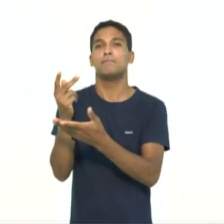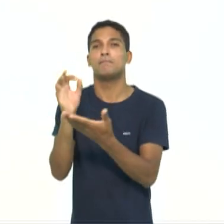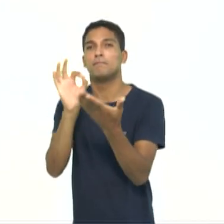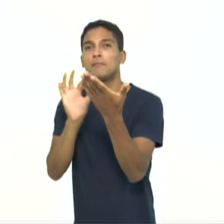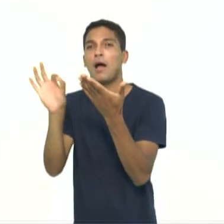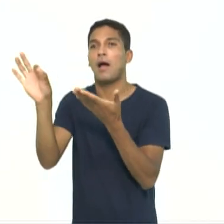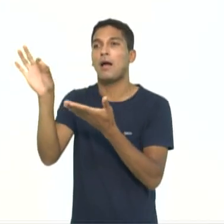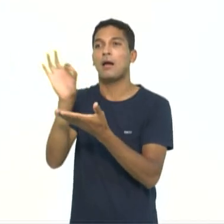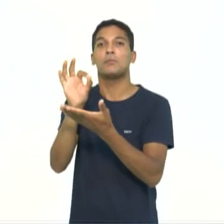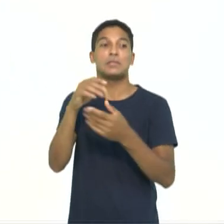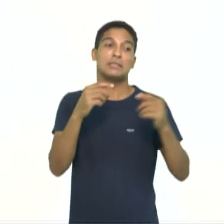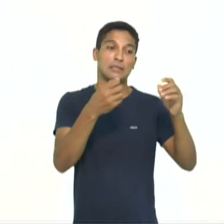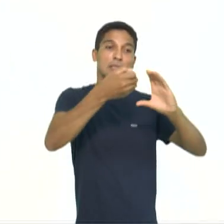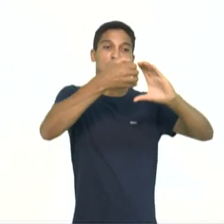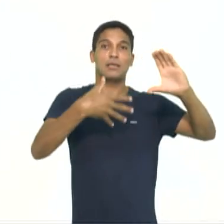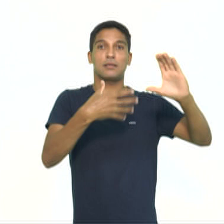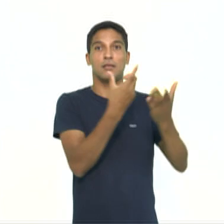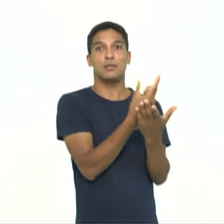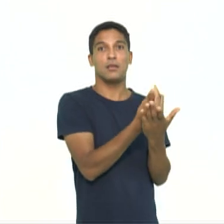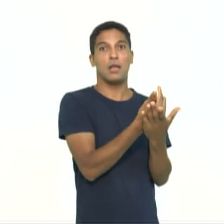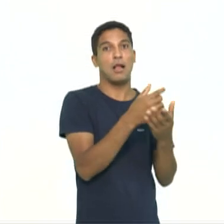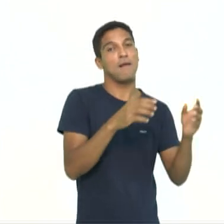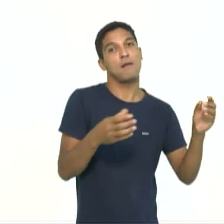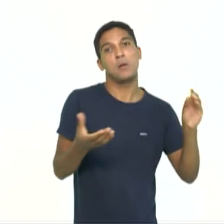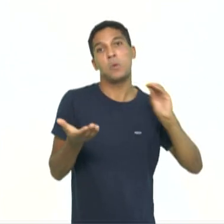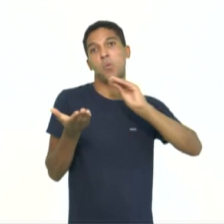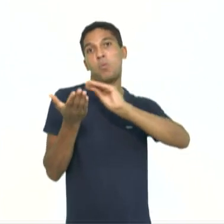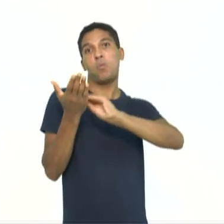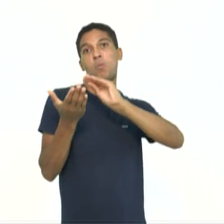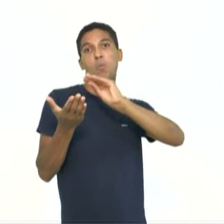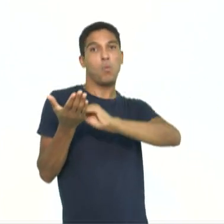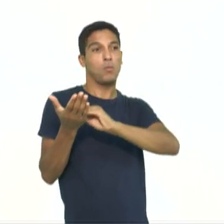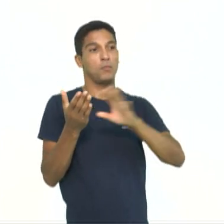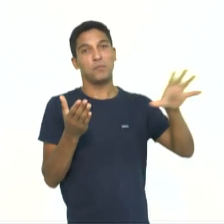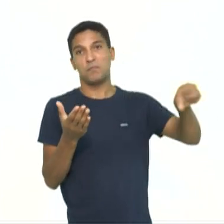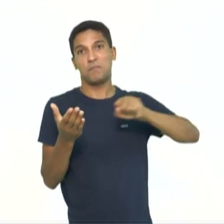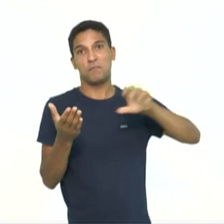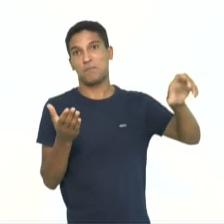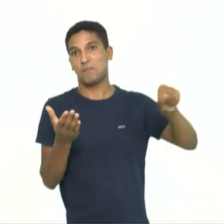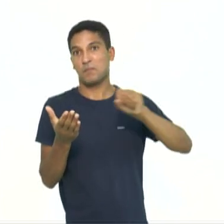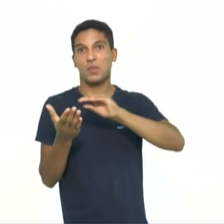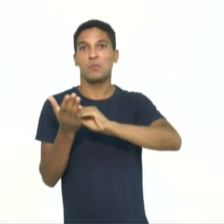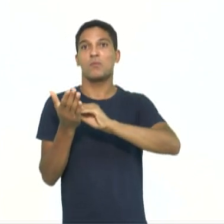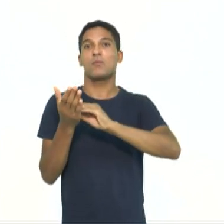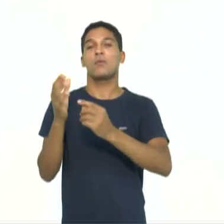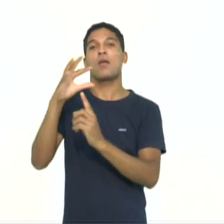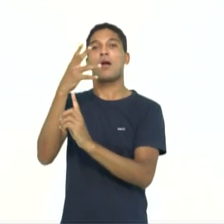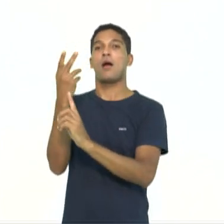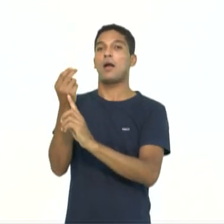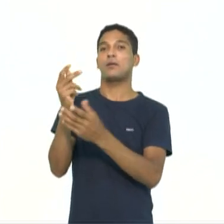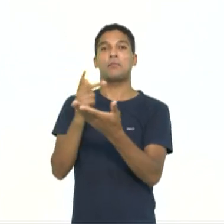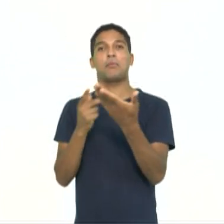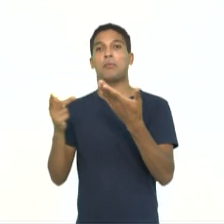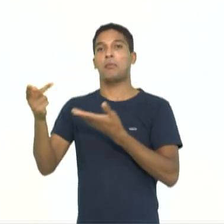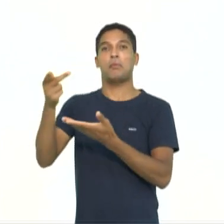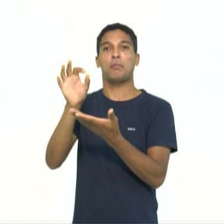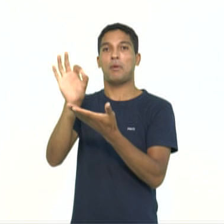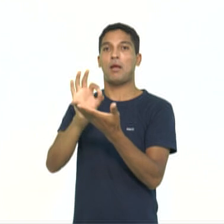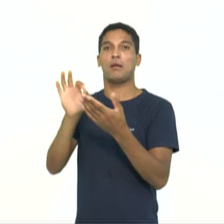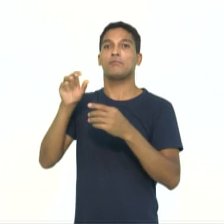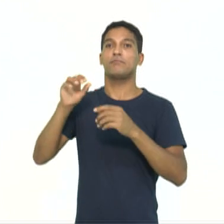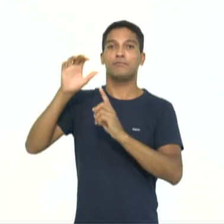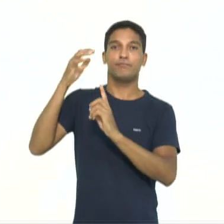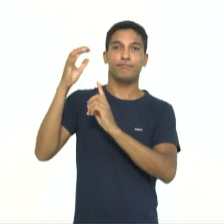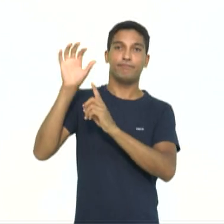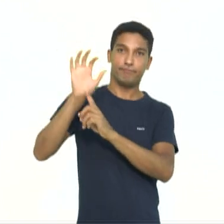questão fundamental que Adorno e Horkheimer nos levam a pensar através do conceito de indústria cultural. Como ser criativo em uma sociedade